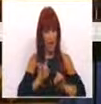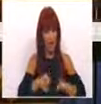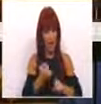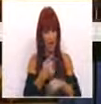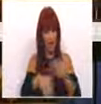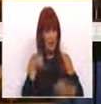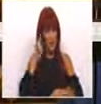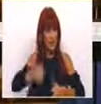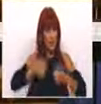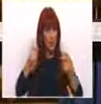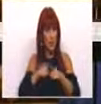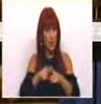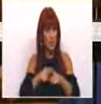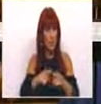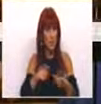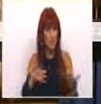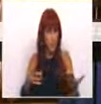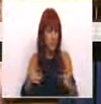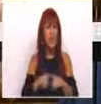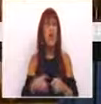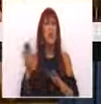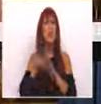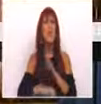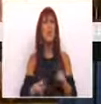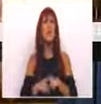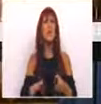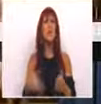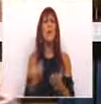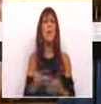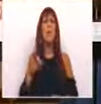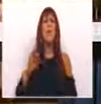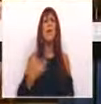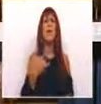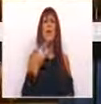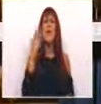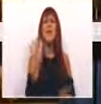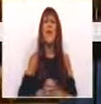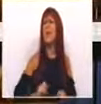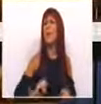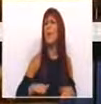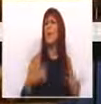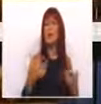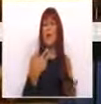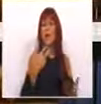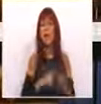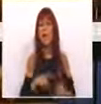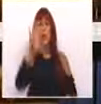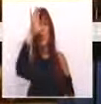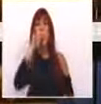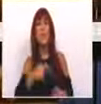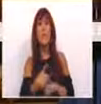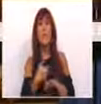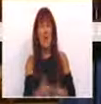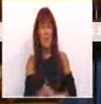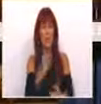que é essencial que essas condições sejam garantidas. E essas condições foram colocadas pelo PSD desde a primeira hora. A verdade é que o Governo atrasou-se